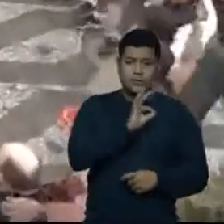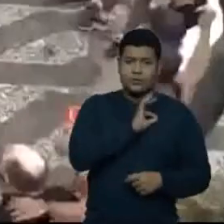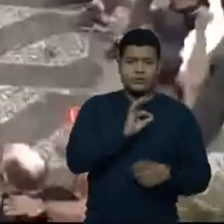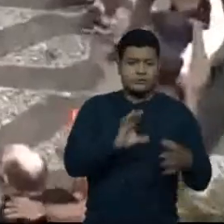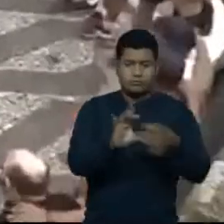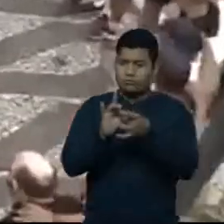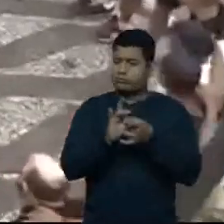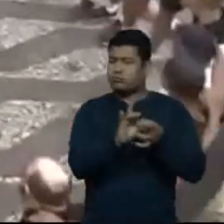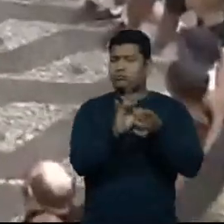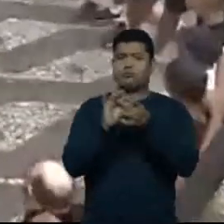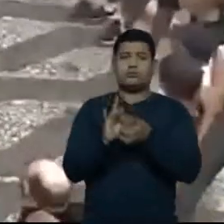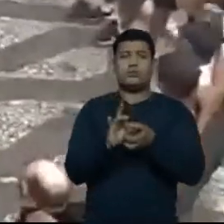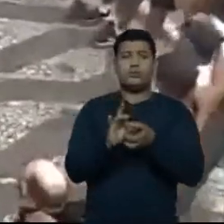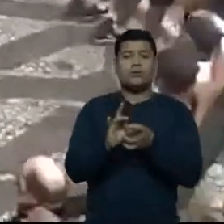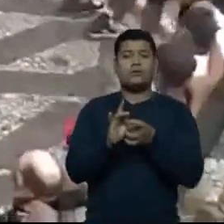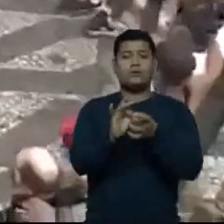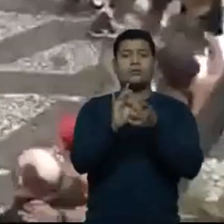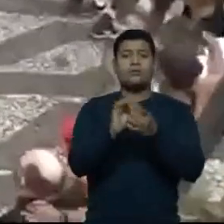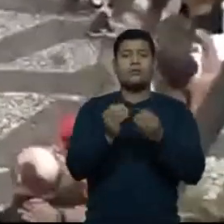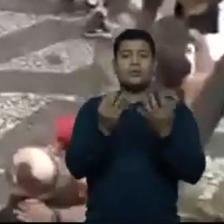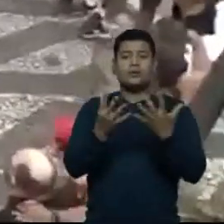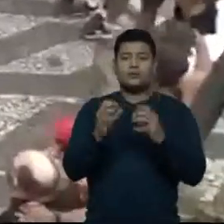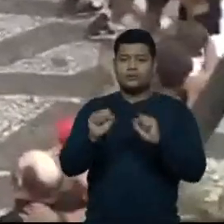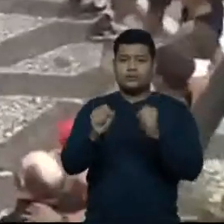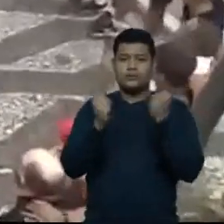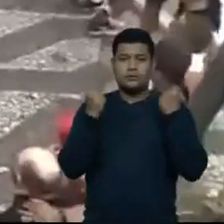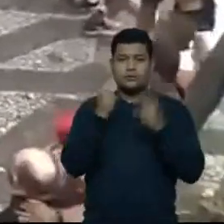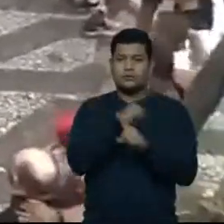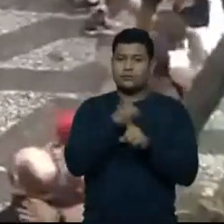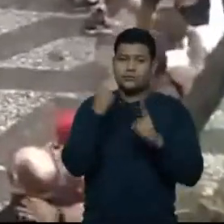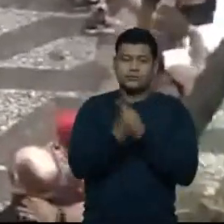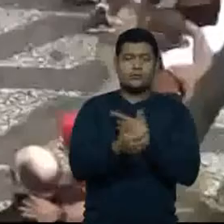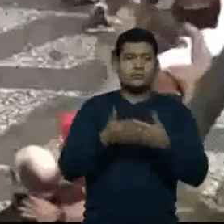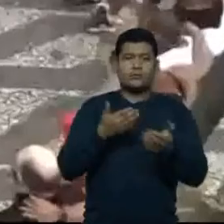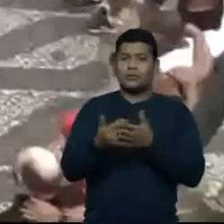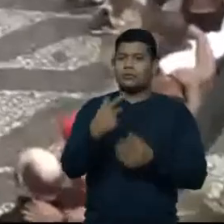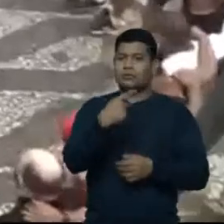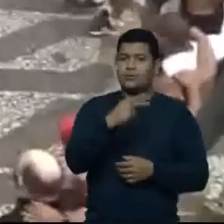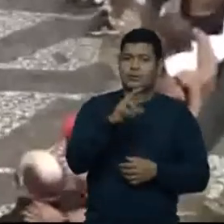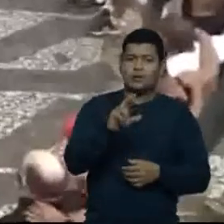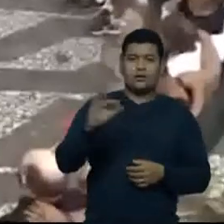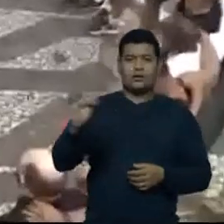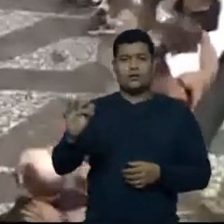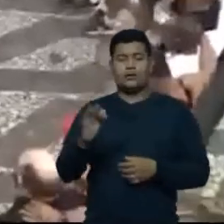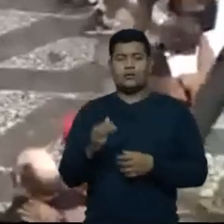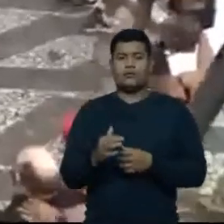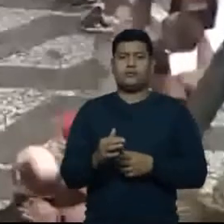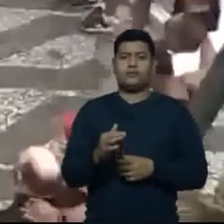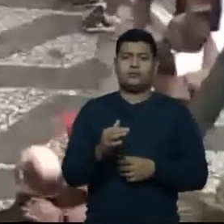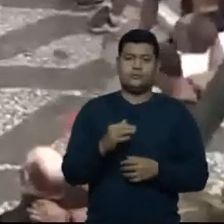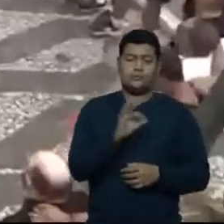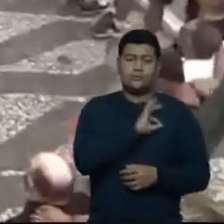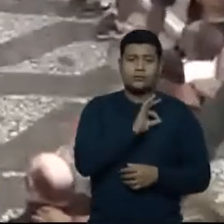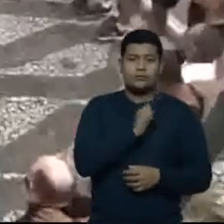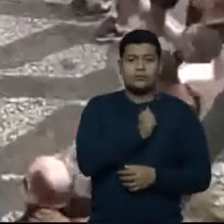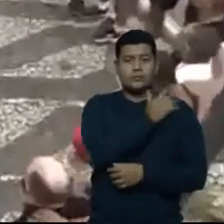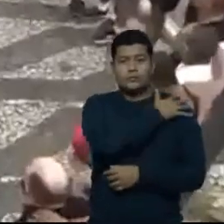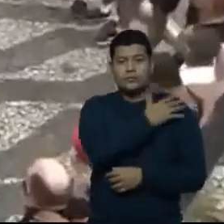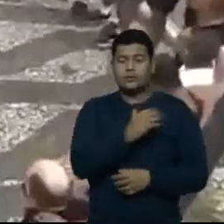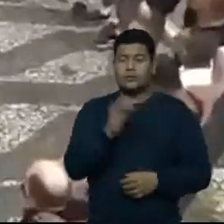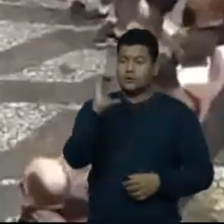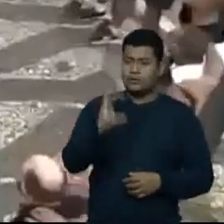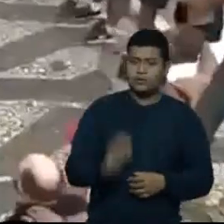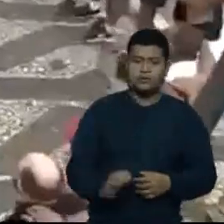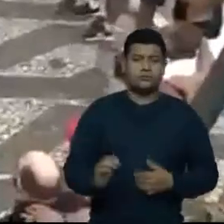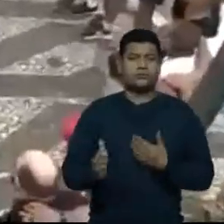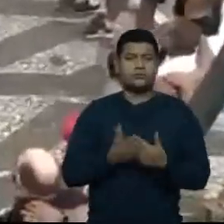para defender a sociedade, Polícia Rodoviária Federal, Polícia Militar, Polícia Civil, todos que